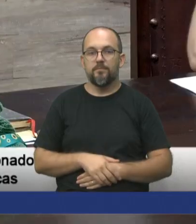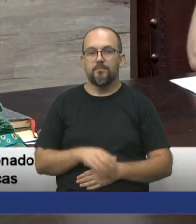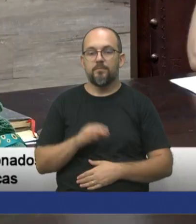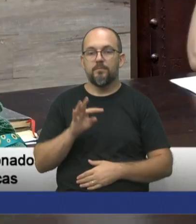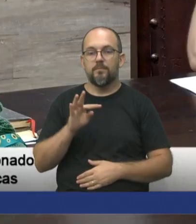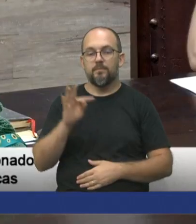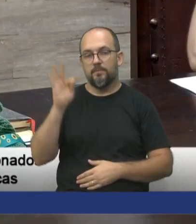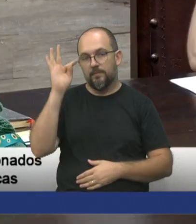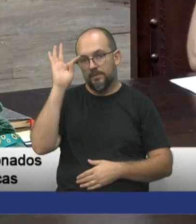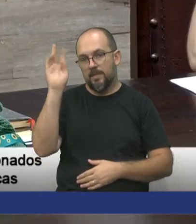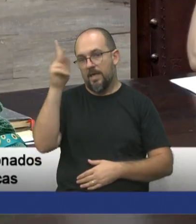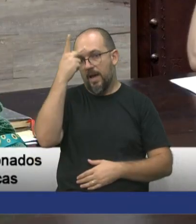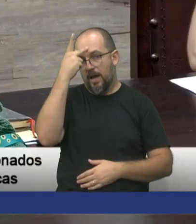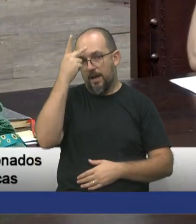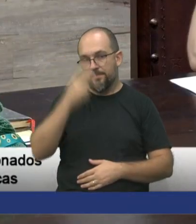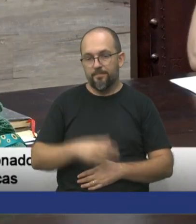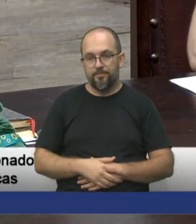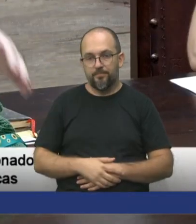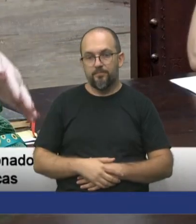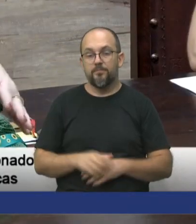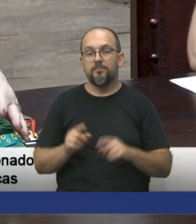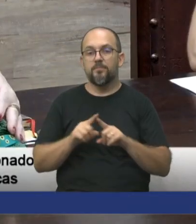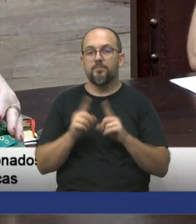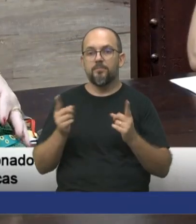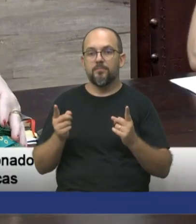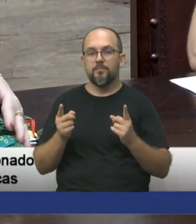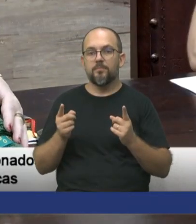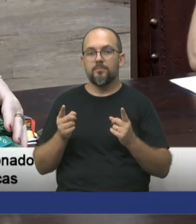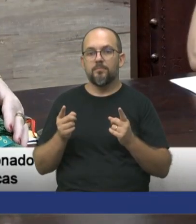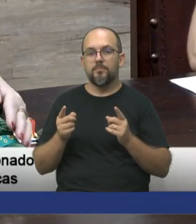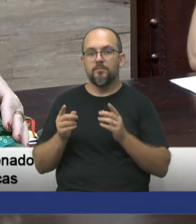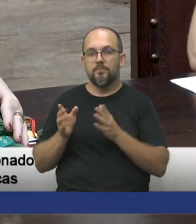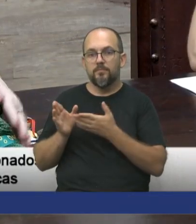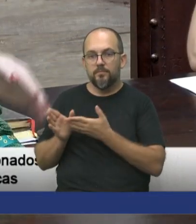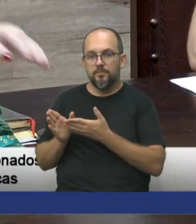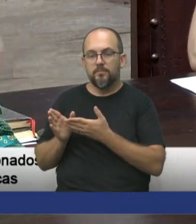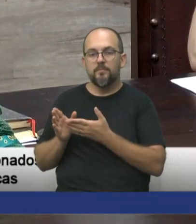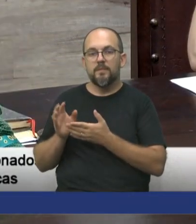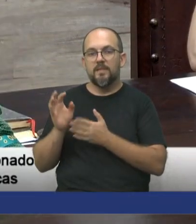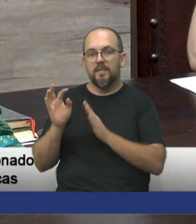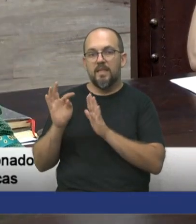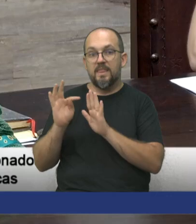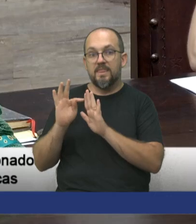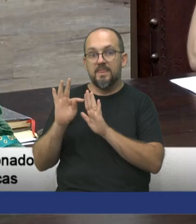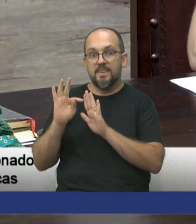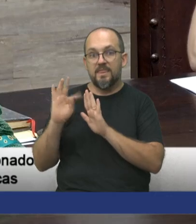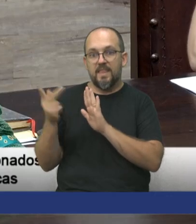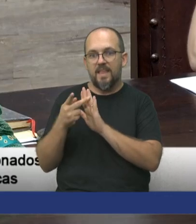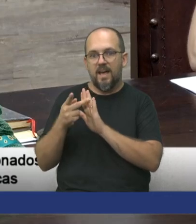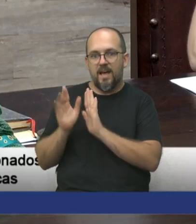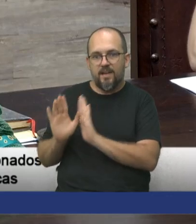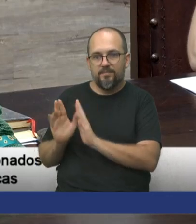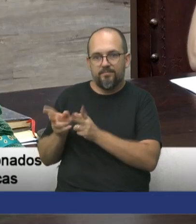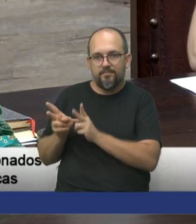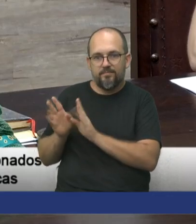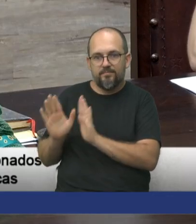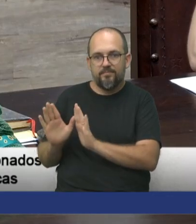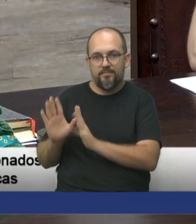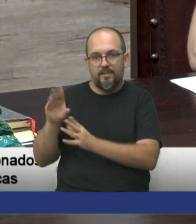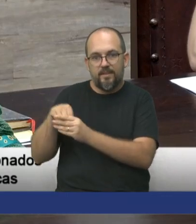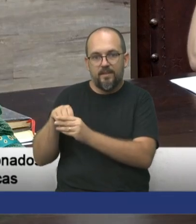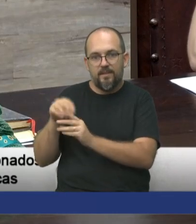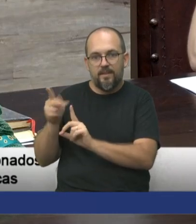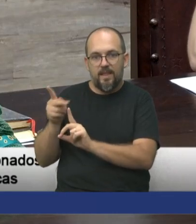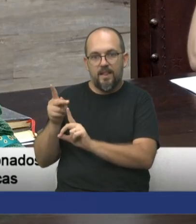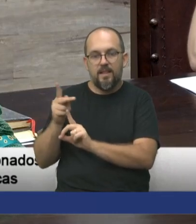TDAH. Mas a gente deixa na Danielinha o TDAH, porque muitas